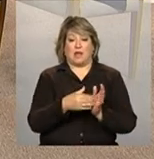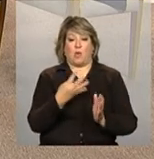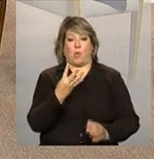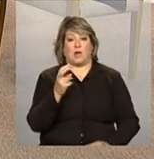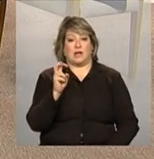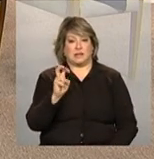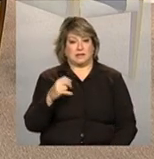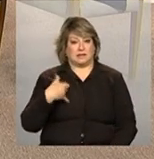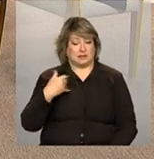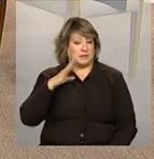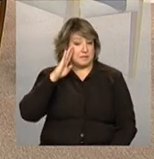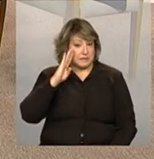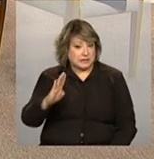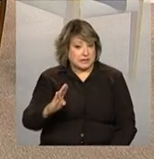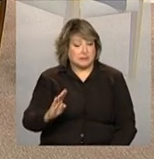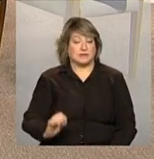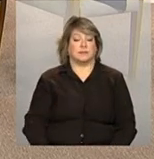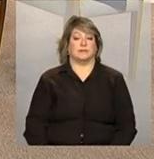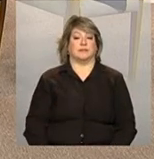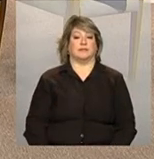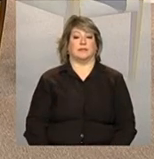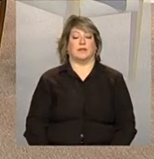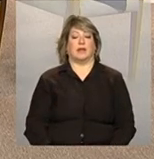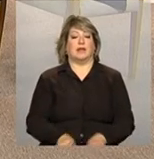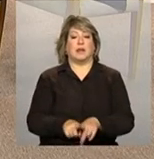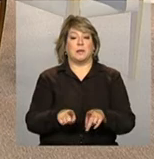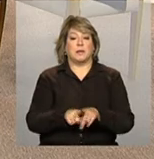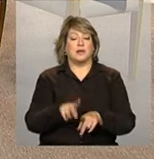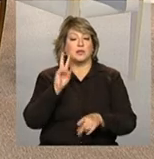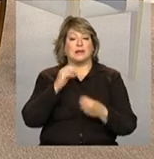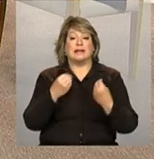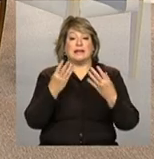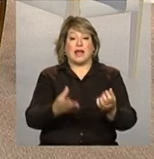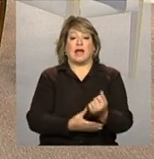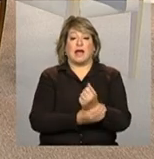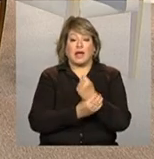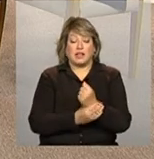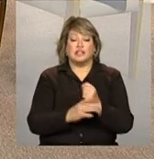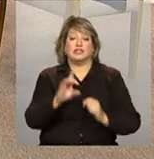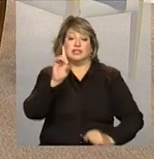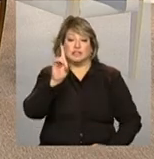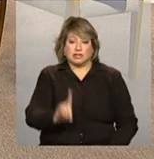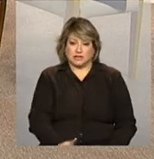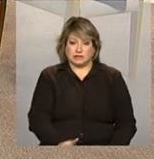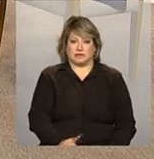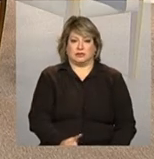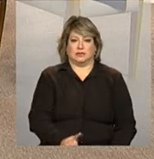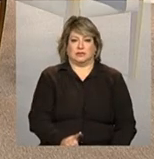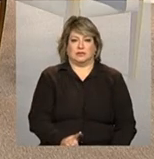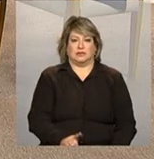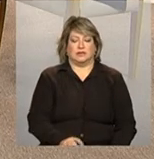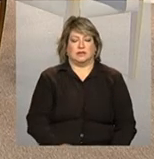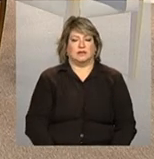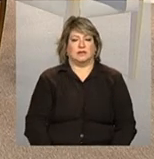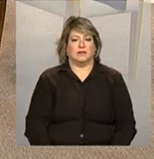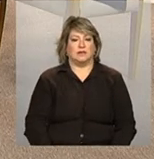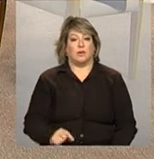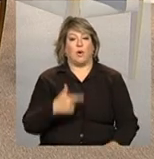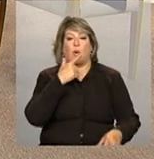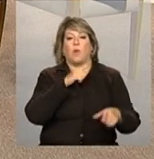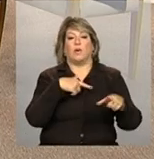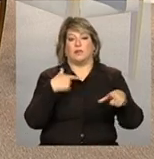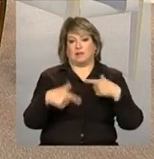anos, prioritariamente, no sentido de garantir o direito também ao